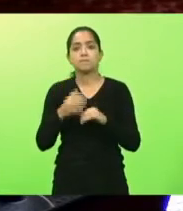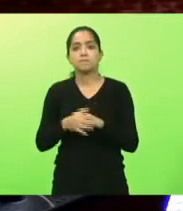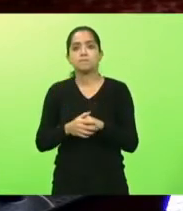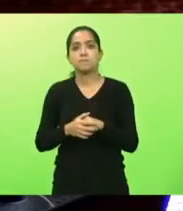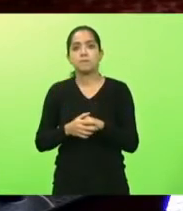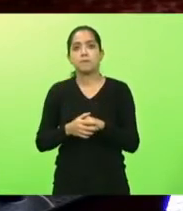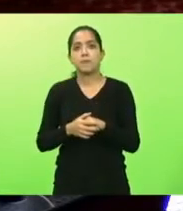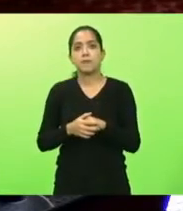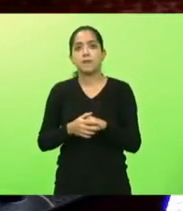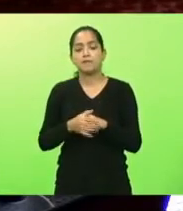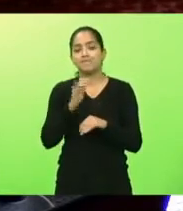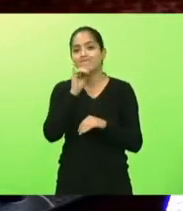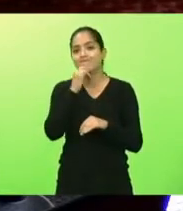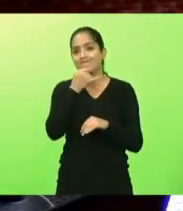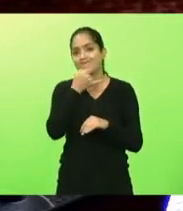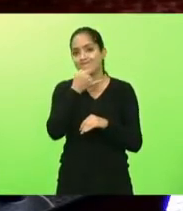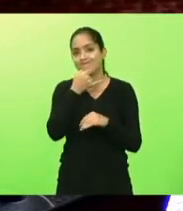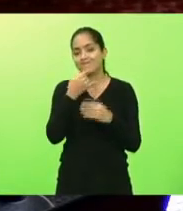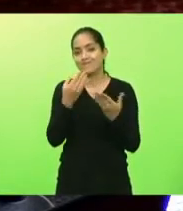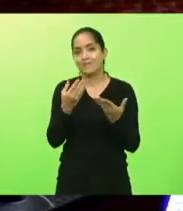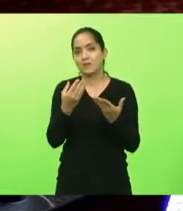é um motivo de tristeza a gente ver como que